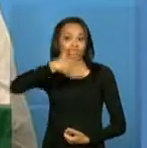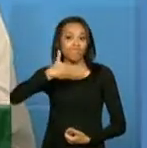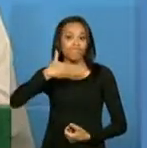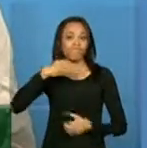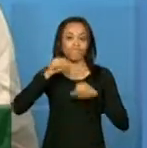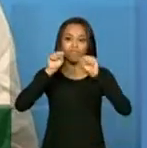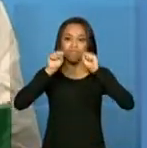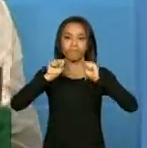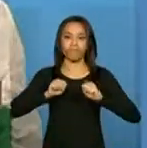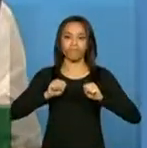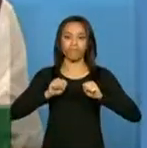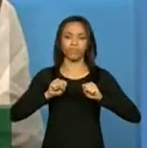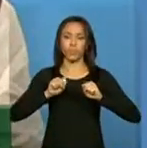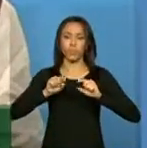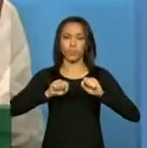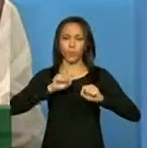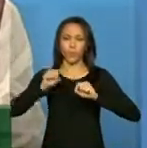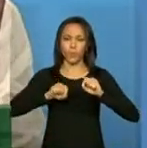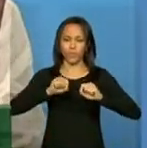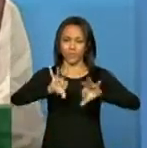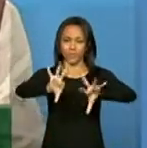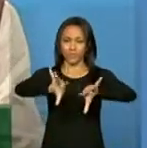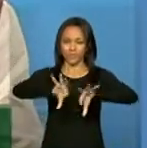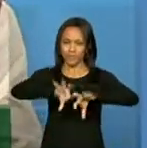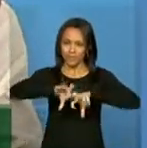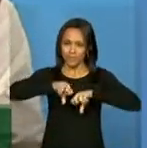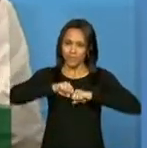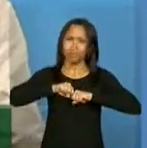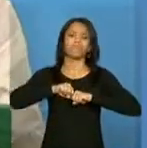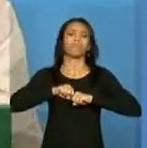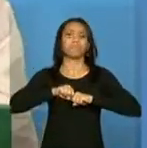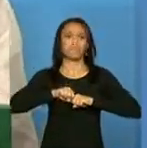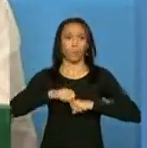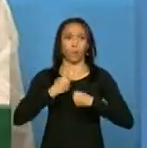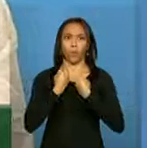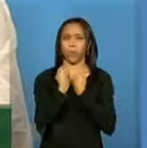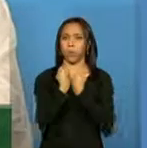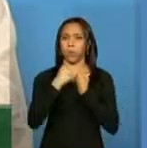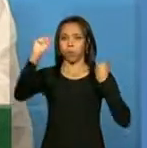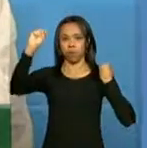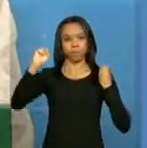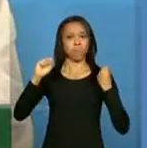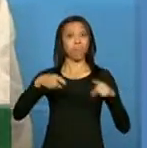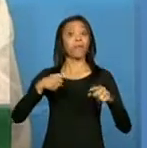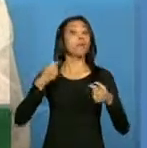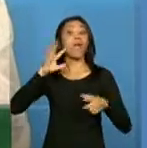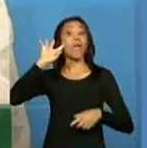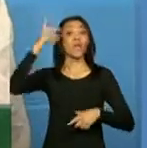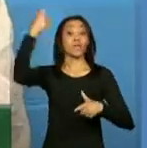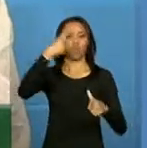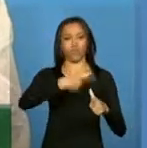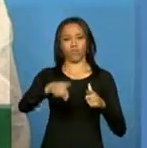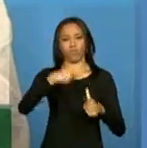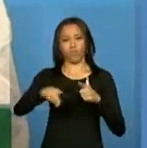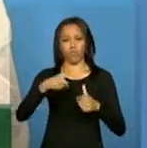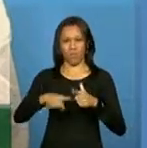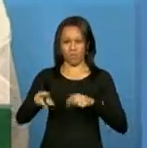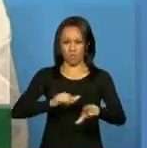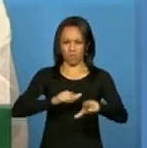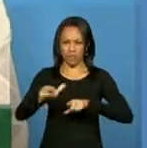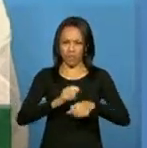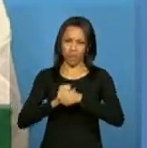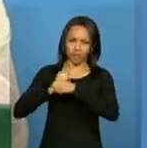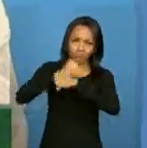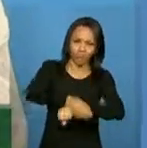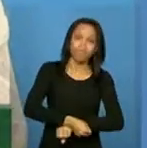unprecedented energy and uma energia sem precedentes, tão gigantesca para tentar resolver now. O problema do trabalho infantil como nós vimos